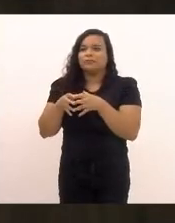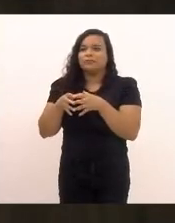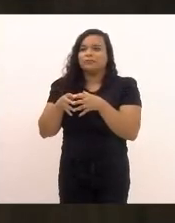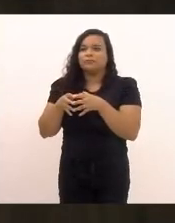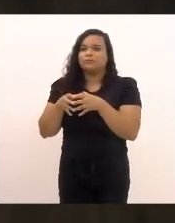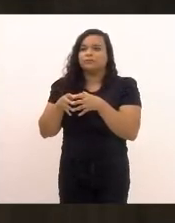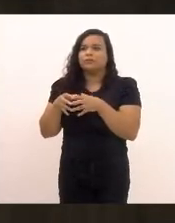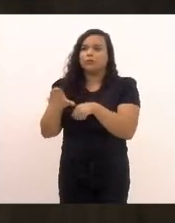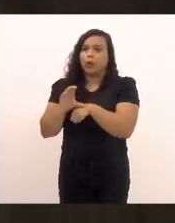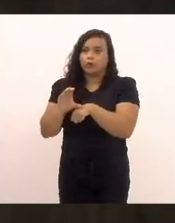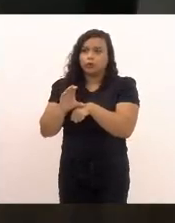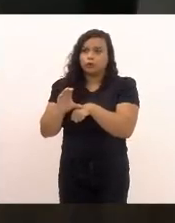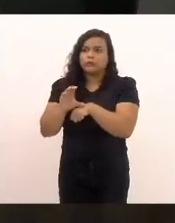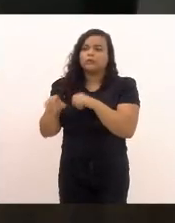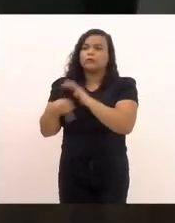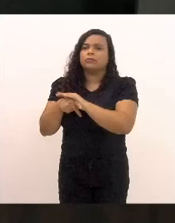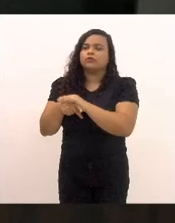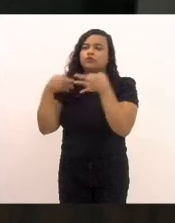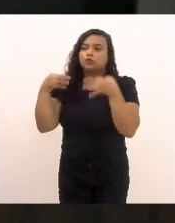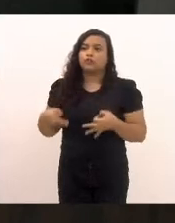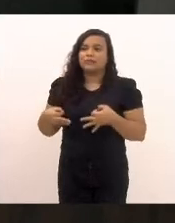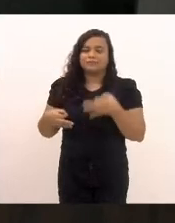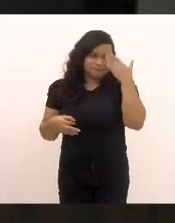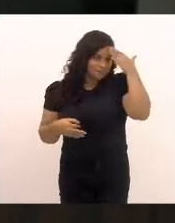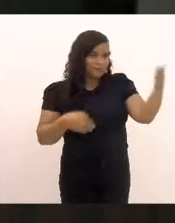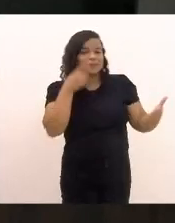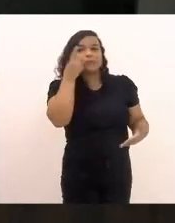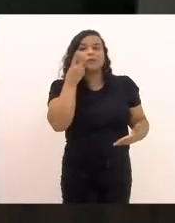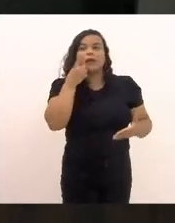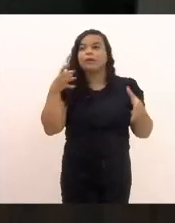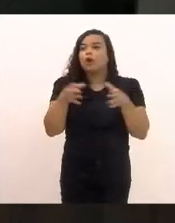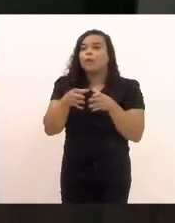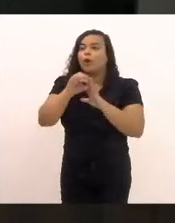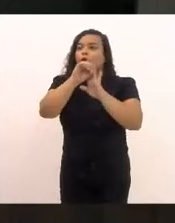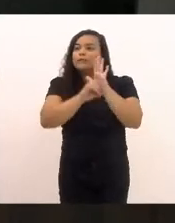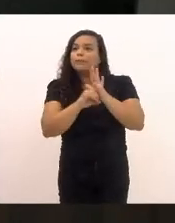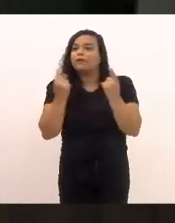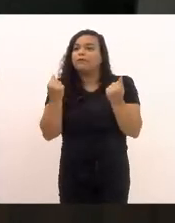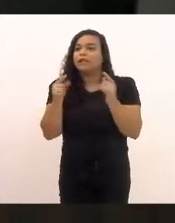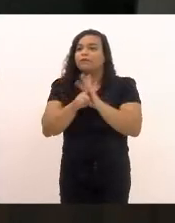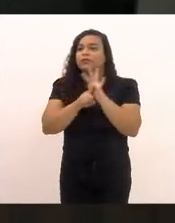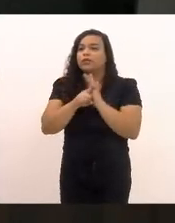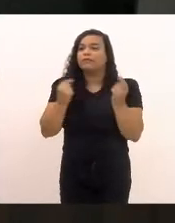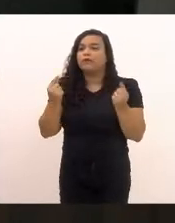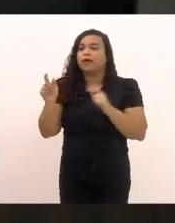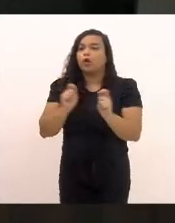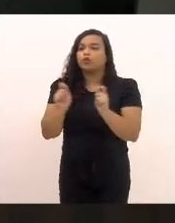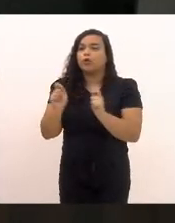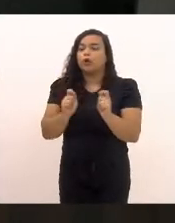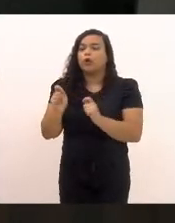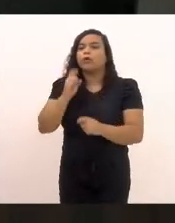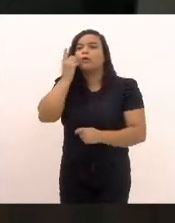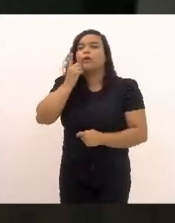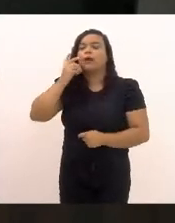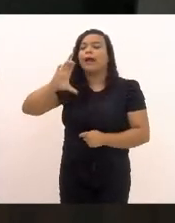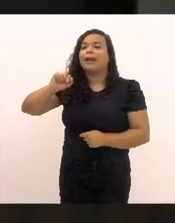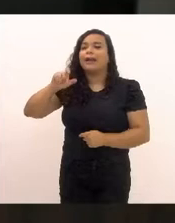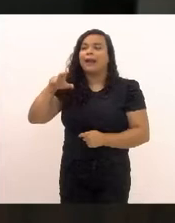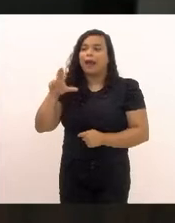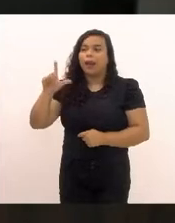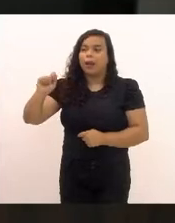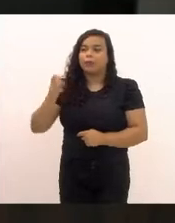Constituição e Justiça. Obrigada, deputado Eurico. Pela Comissão de Orçamento, Finanças, Fiscalização Financeira e Controle, deputado Márcio Canella.